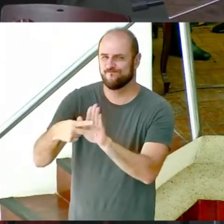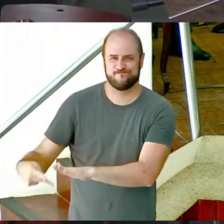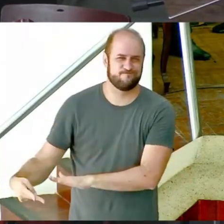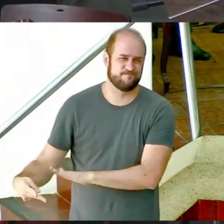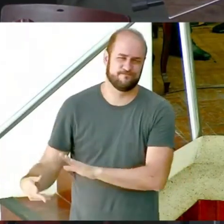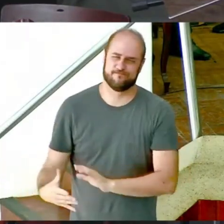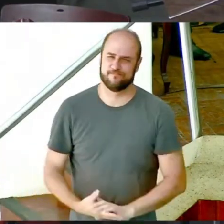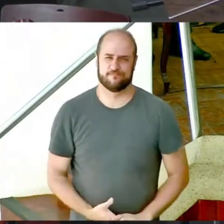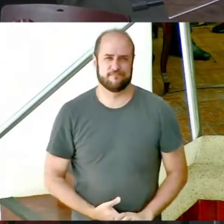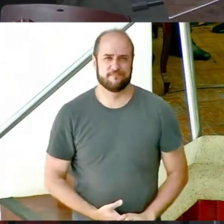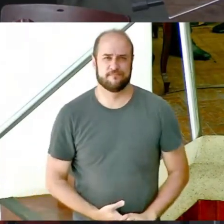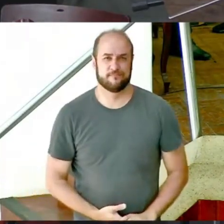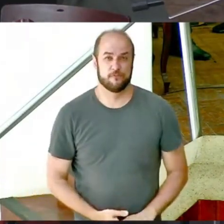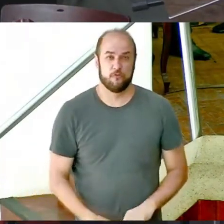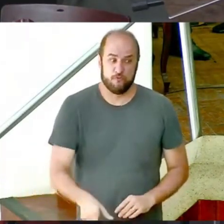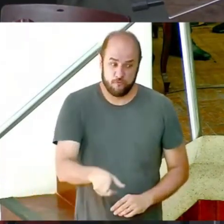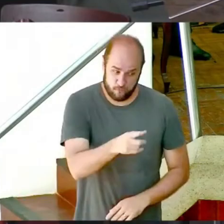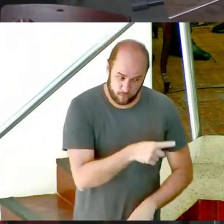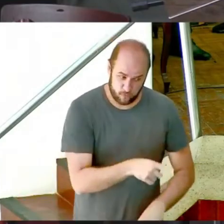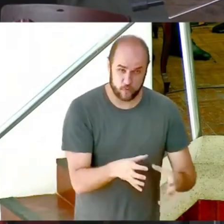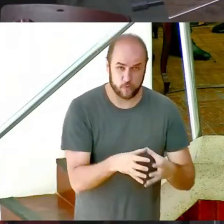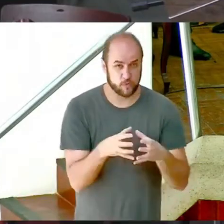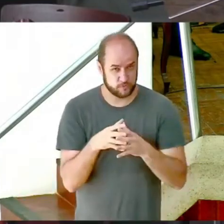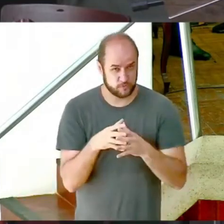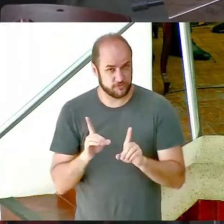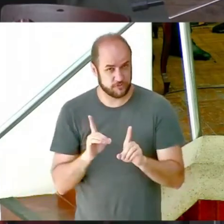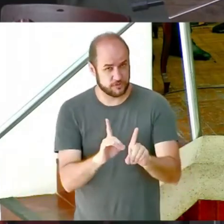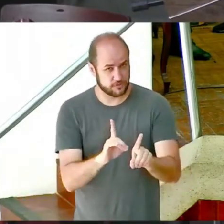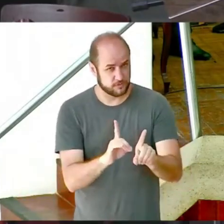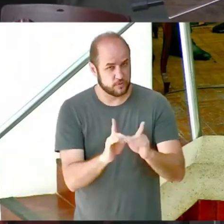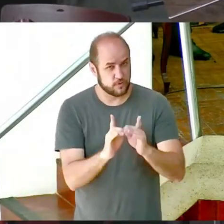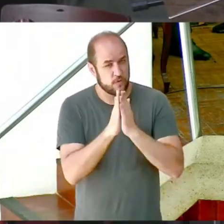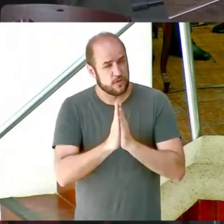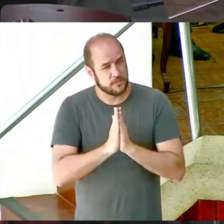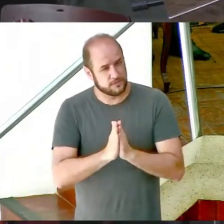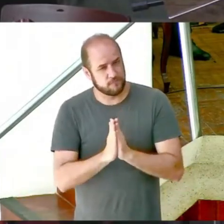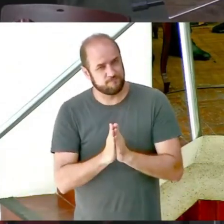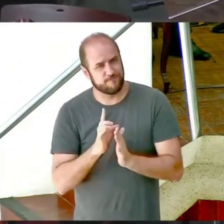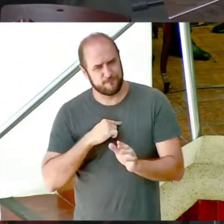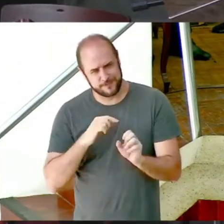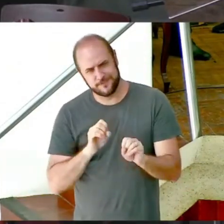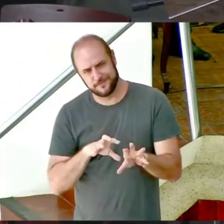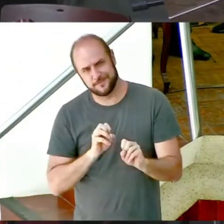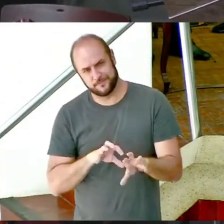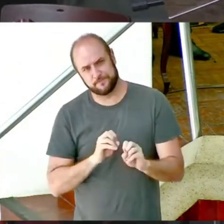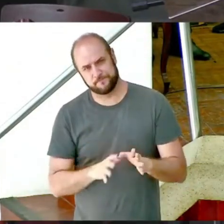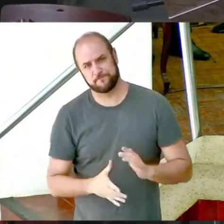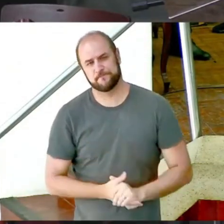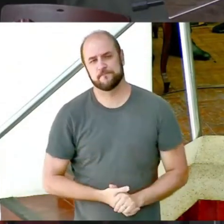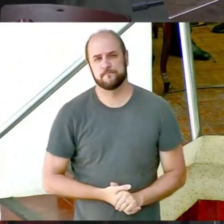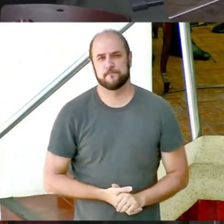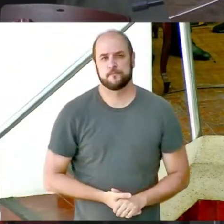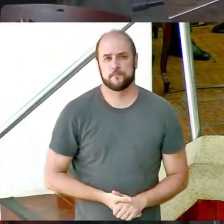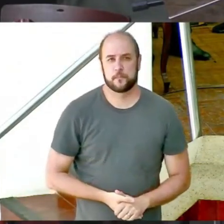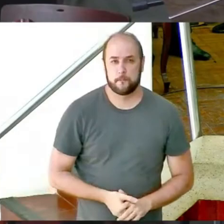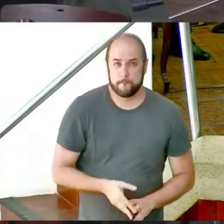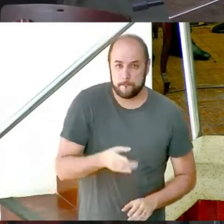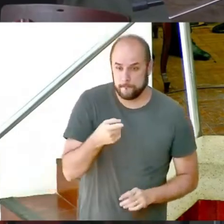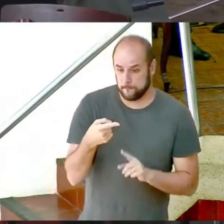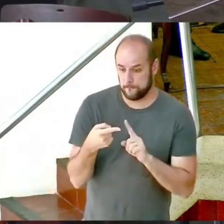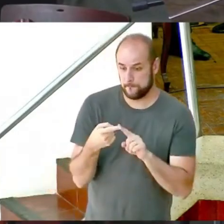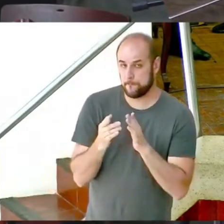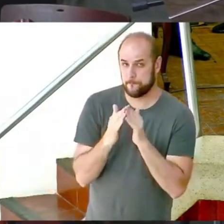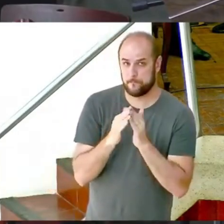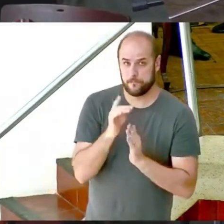Portanto, vocês orarão assim. A primeira petição vista no